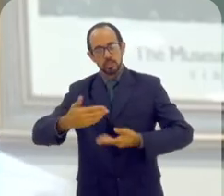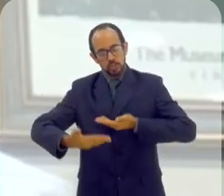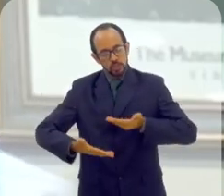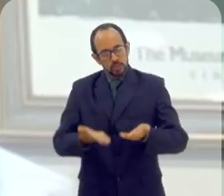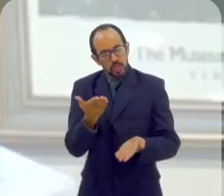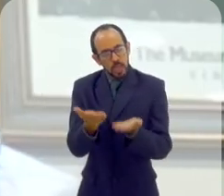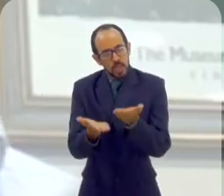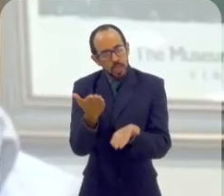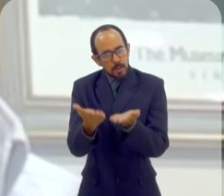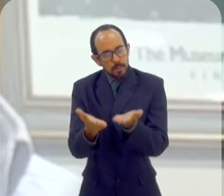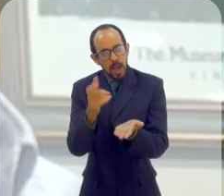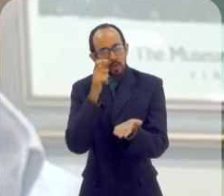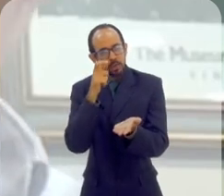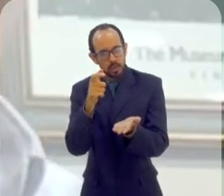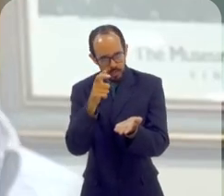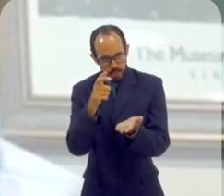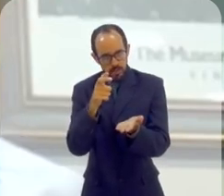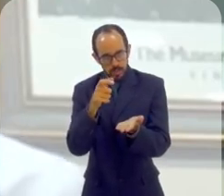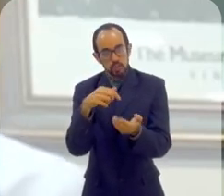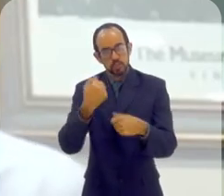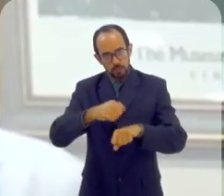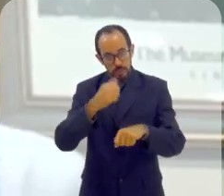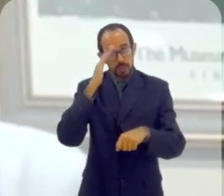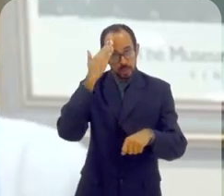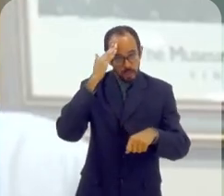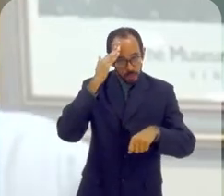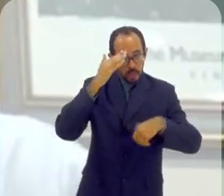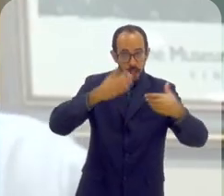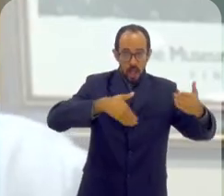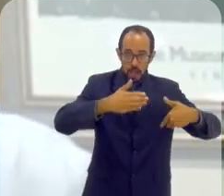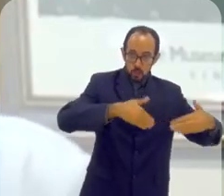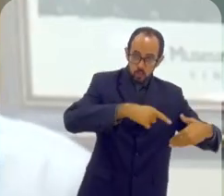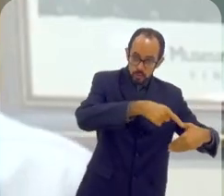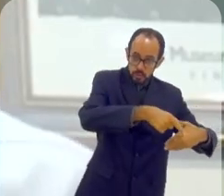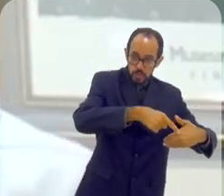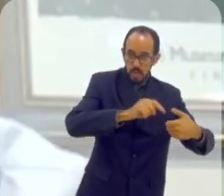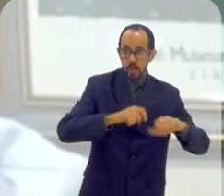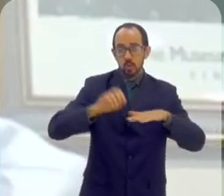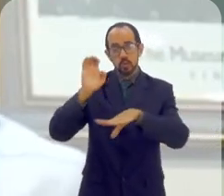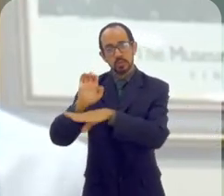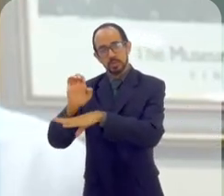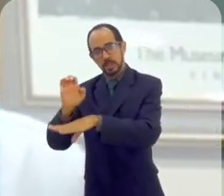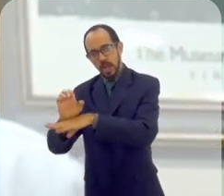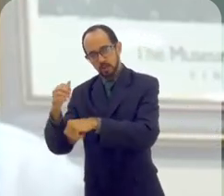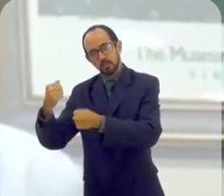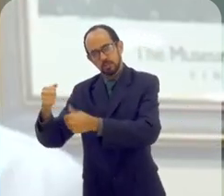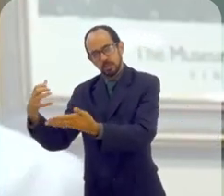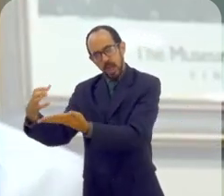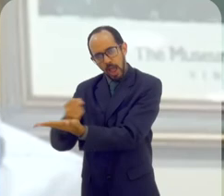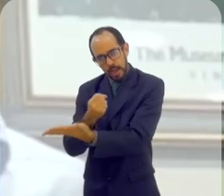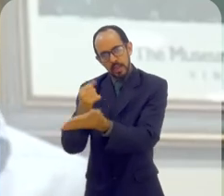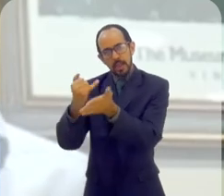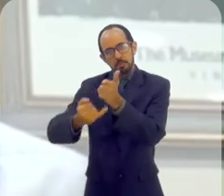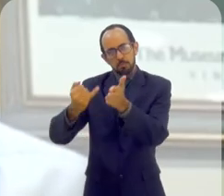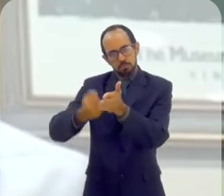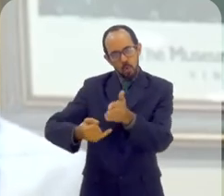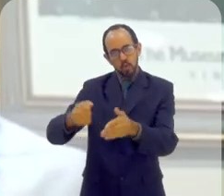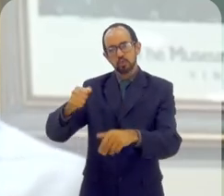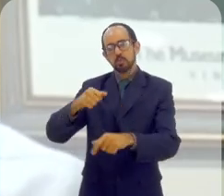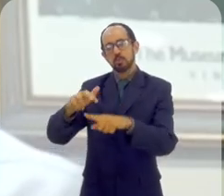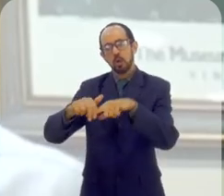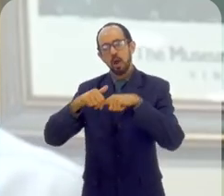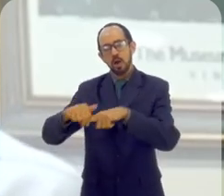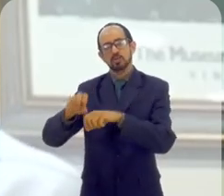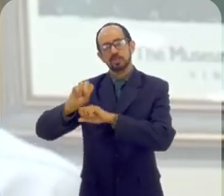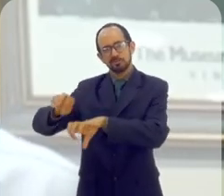entender a indústria a gente precisa entender o estado que o estado precisa arrecadar no paciente a despesa de